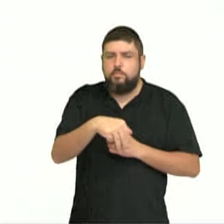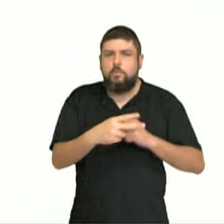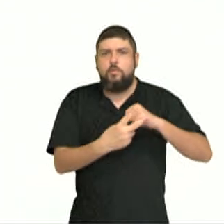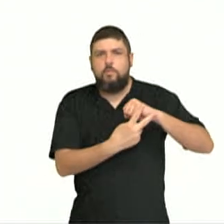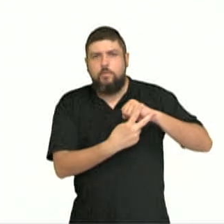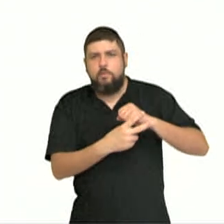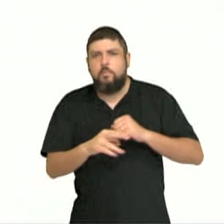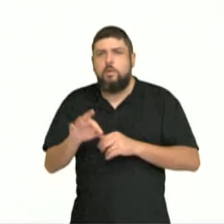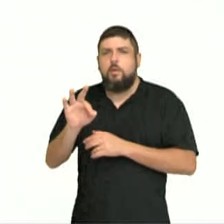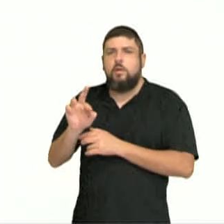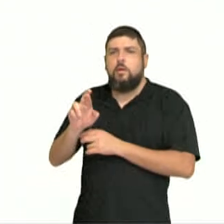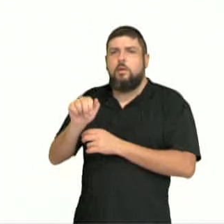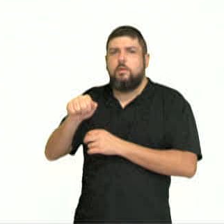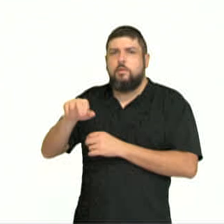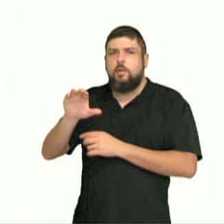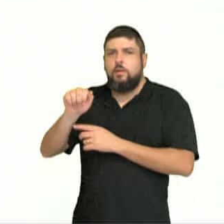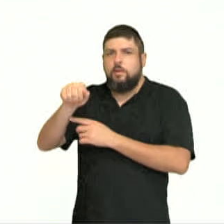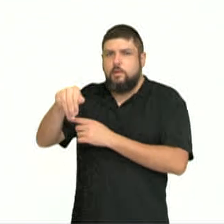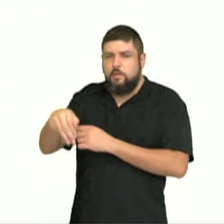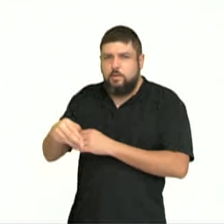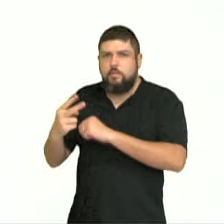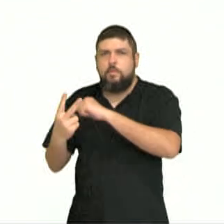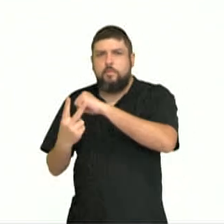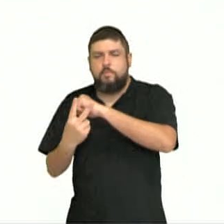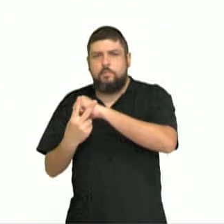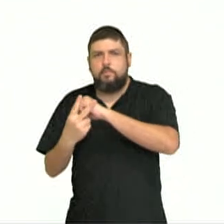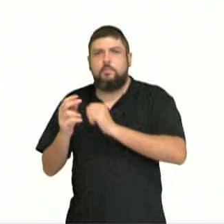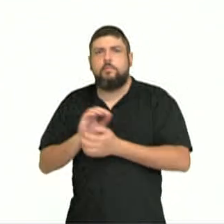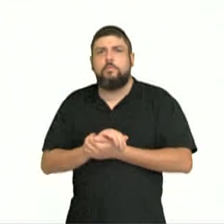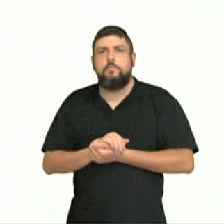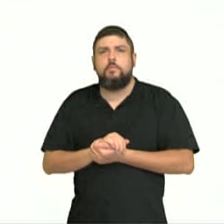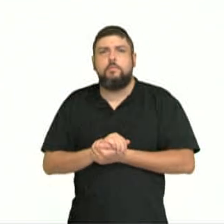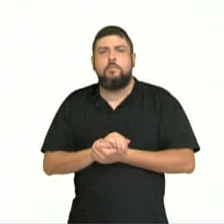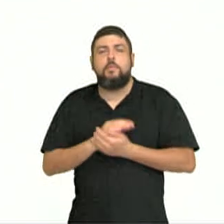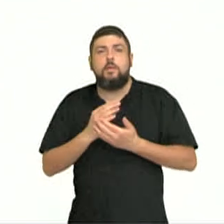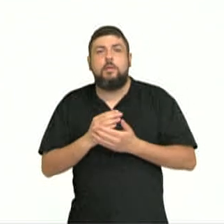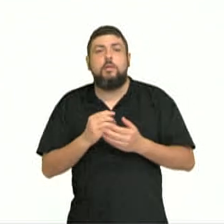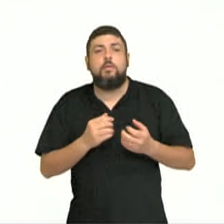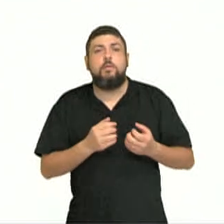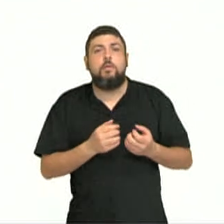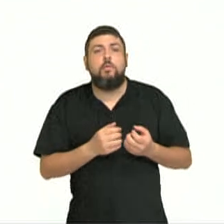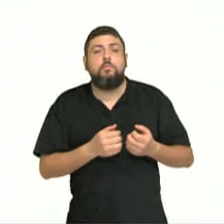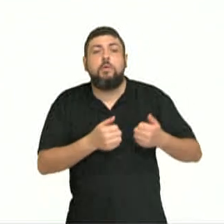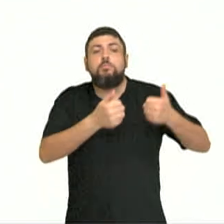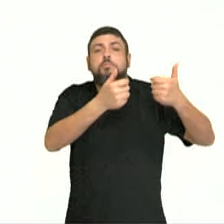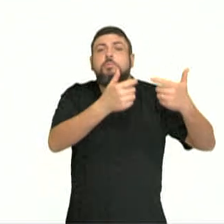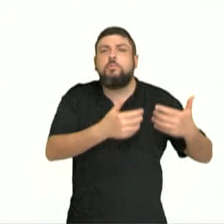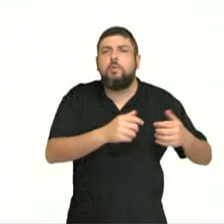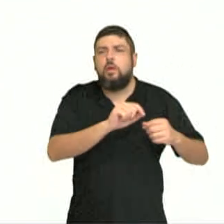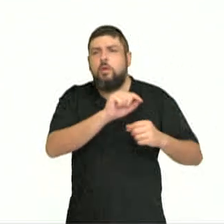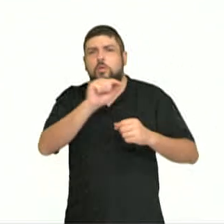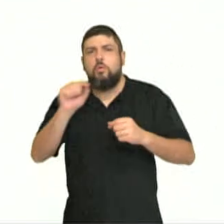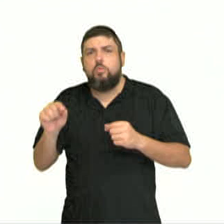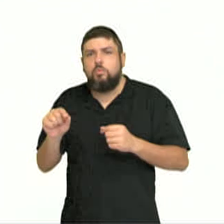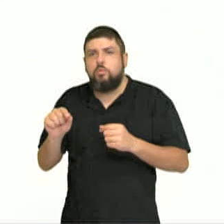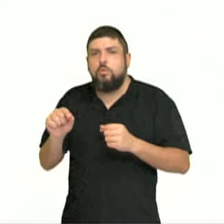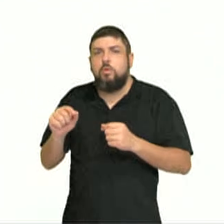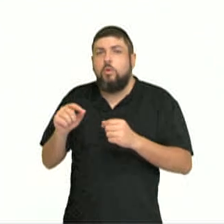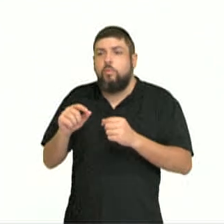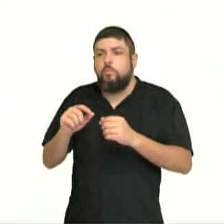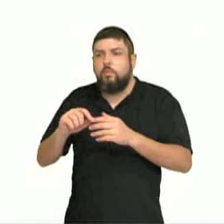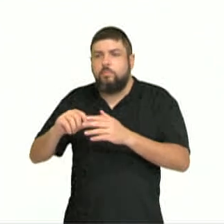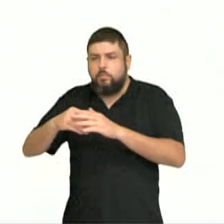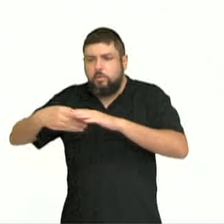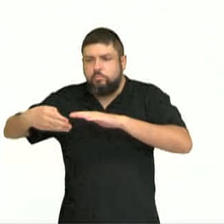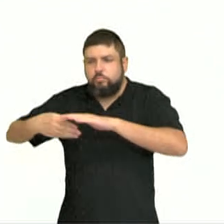eu tenho 2 orações. Conta-se e a outra oração. que 8 ladrões se trancaram na casa da moeda de